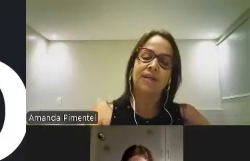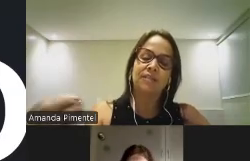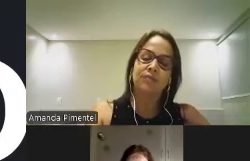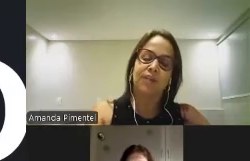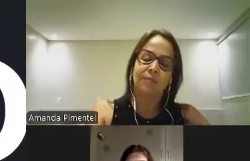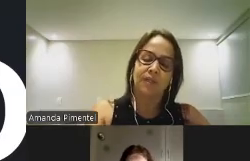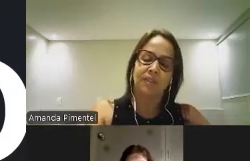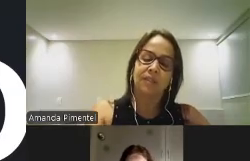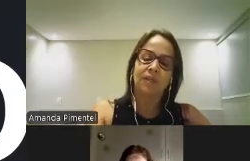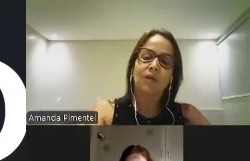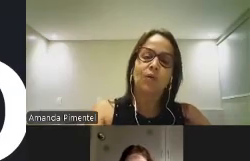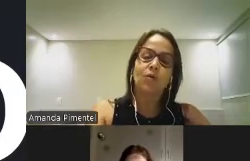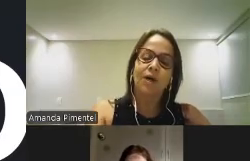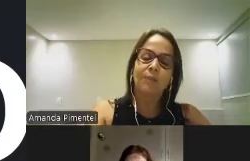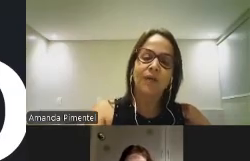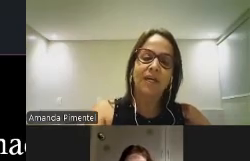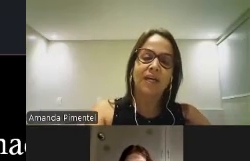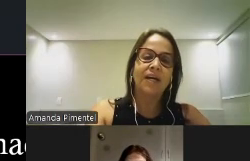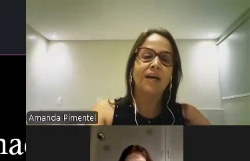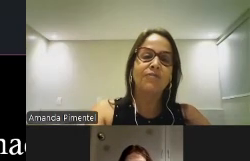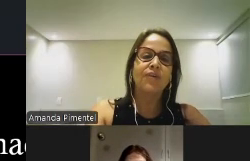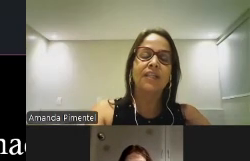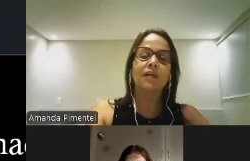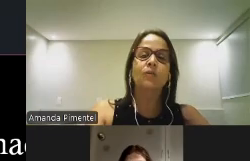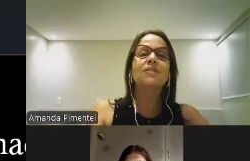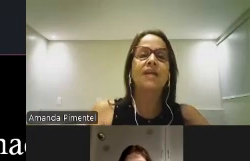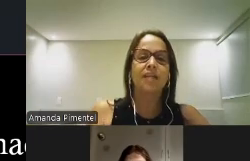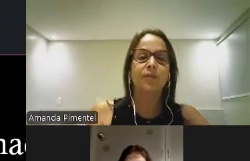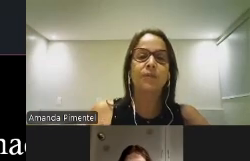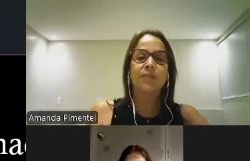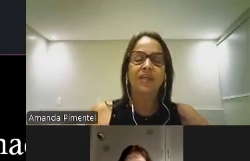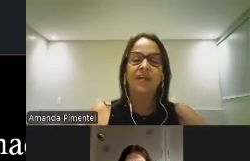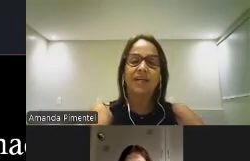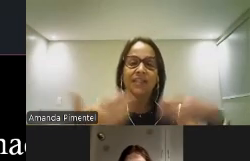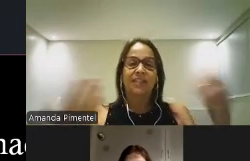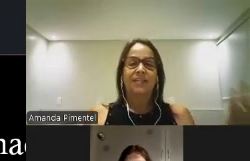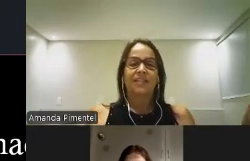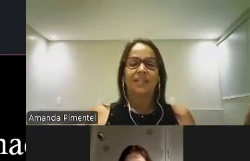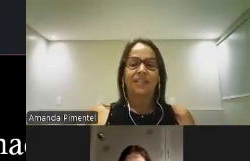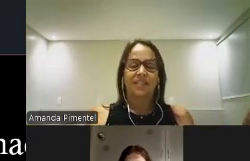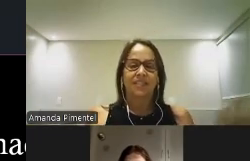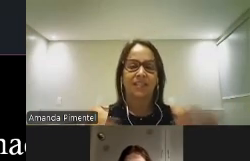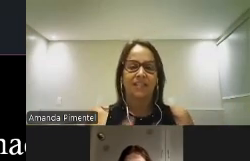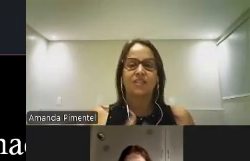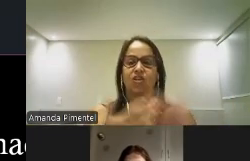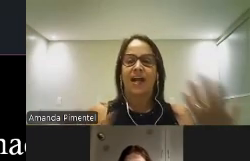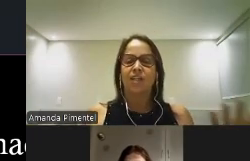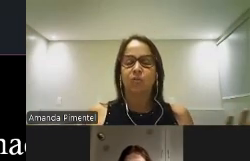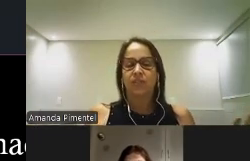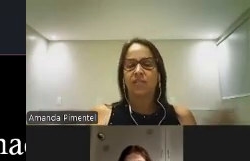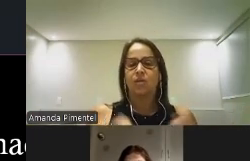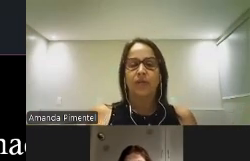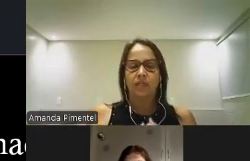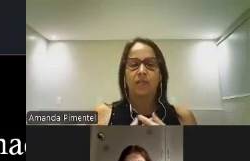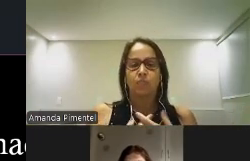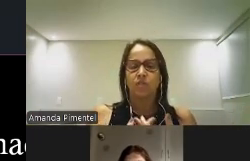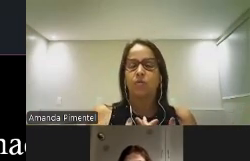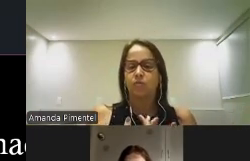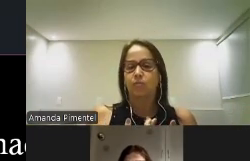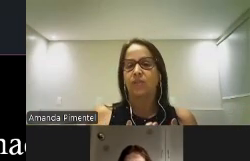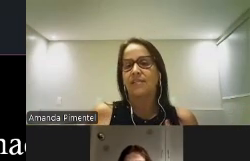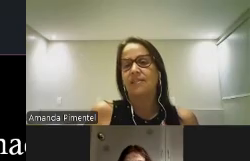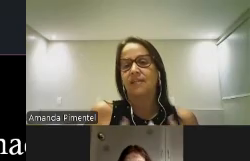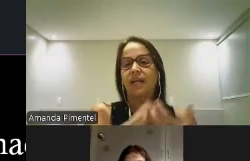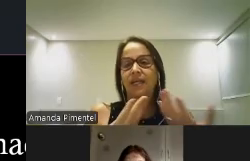aí especificamente como a apneia afeta o cérebro. E aí tem esse slide, eu botei só para que